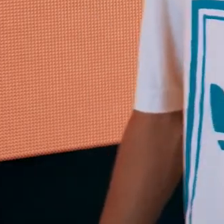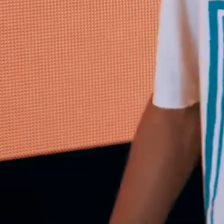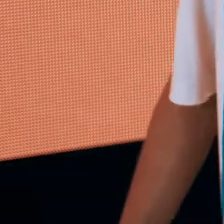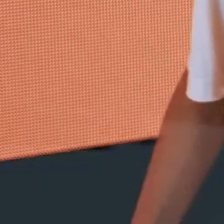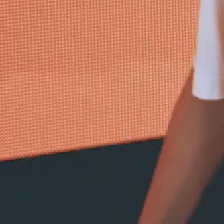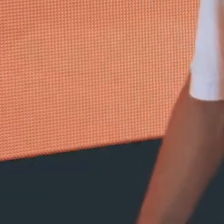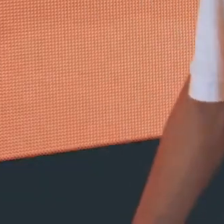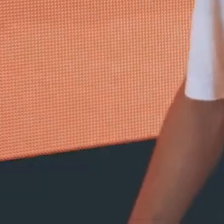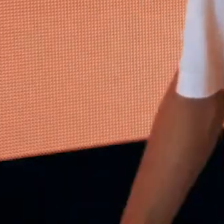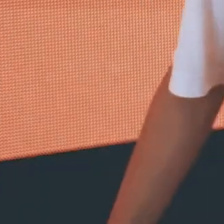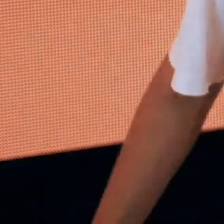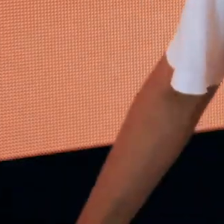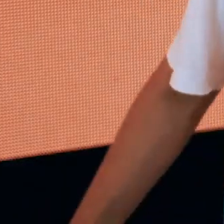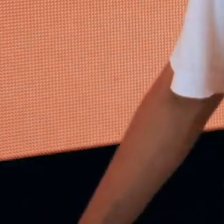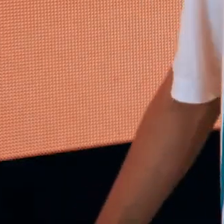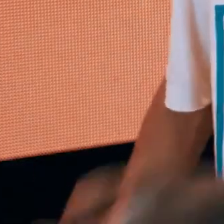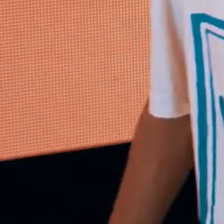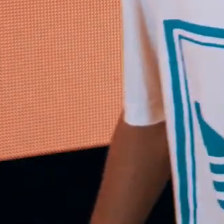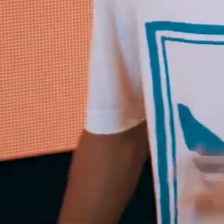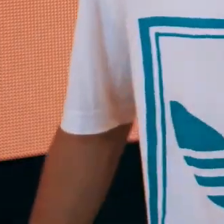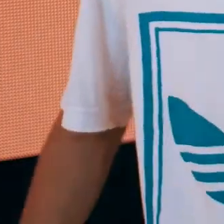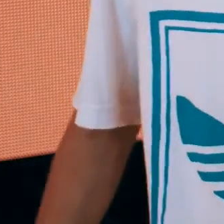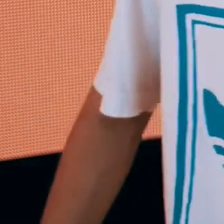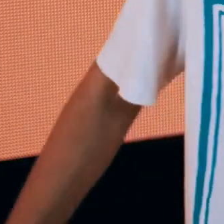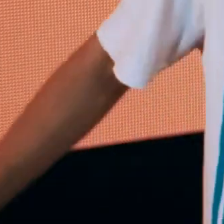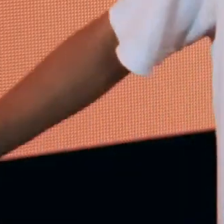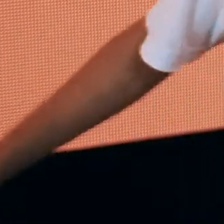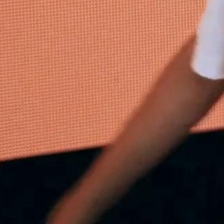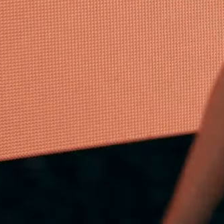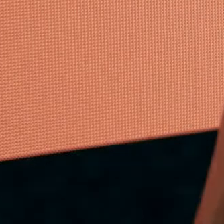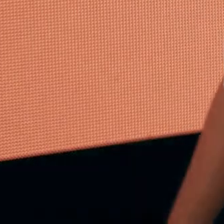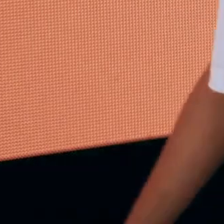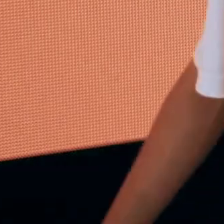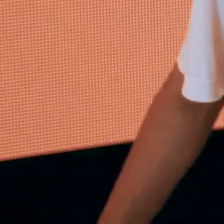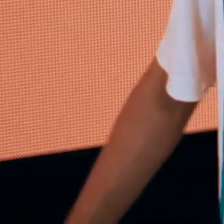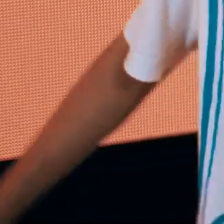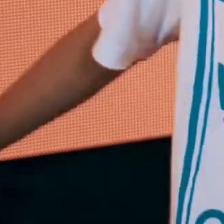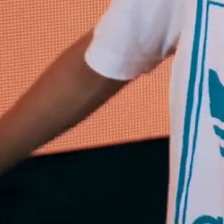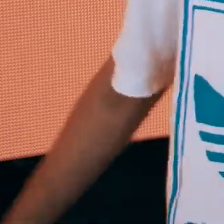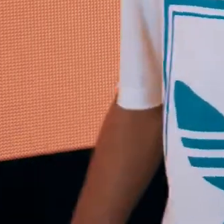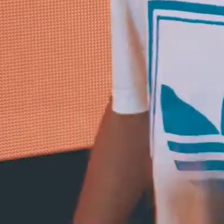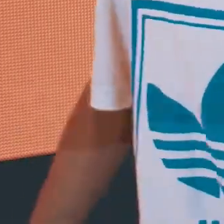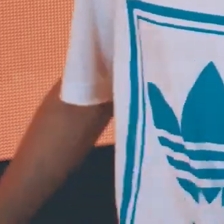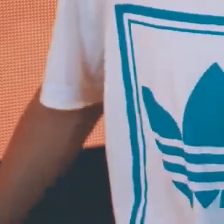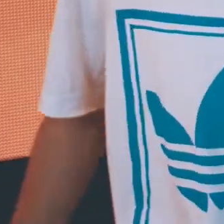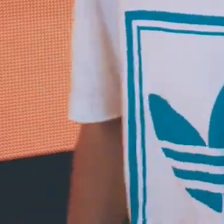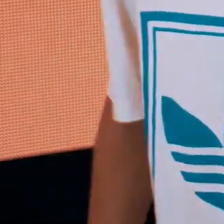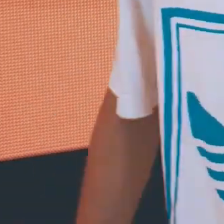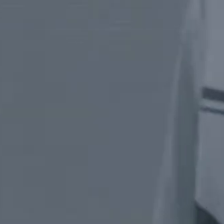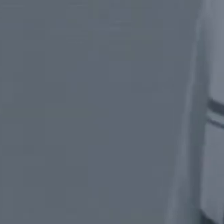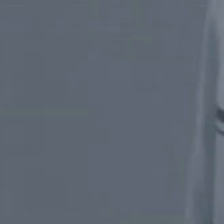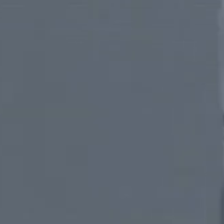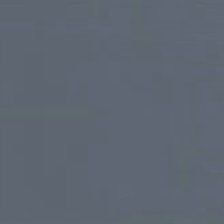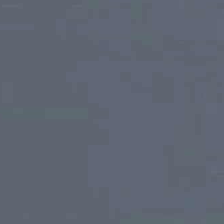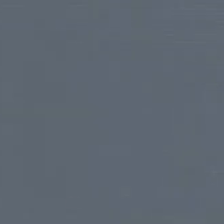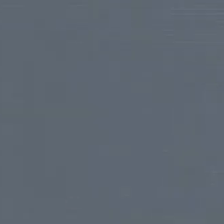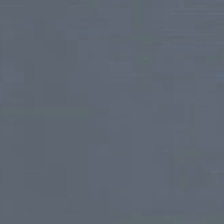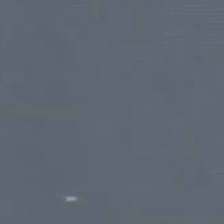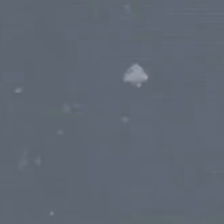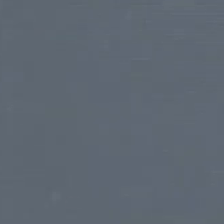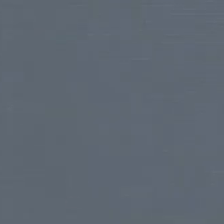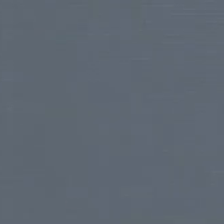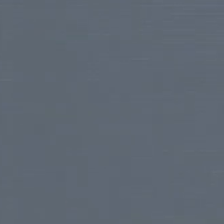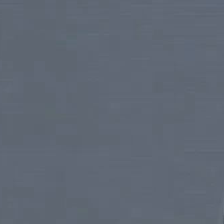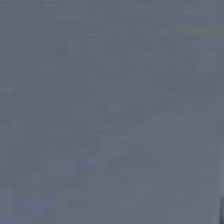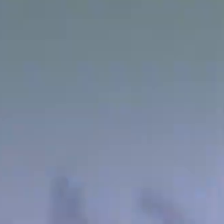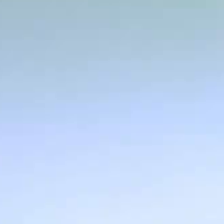parte de alguma galera, nós temos a banda, temos o teatro, temos a mídia. Então você que quer fazer parte, só cola com a gente toda sexta-feira. E todo terceiro